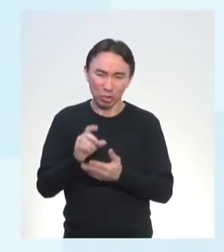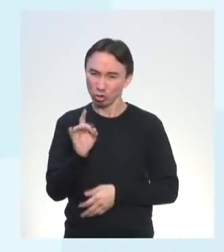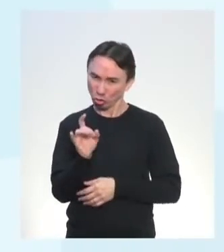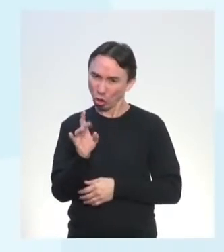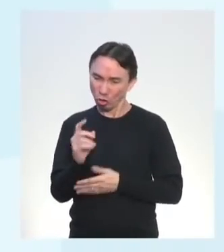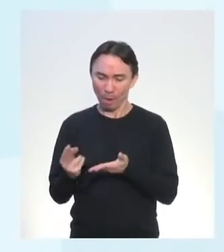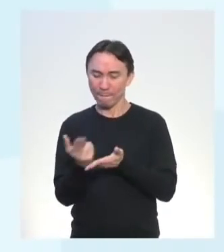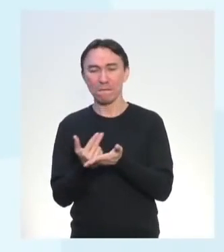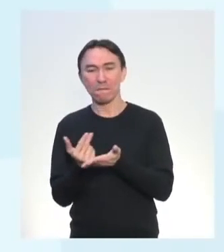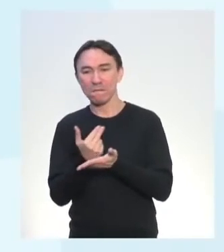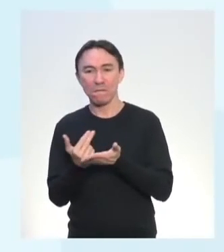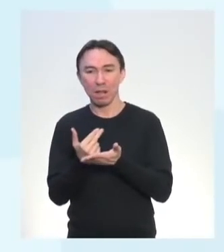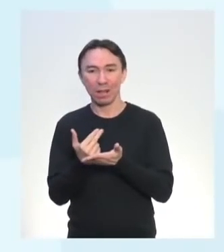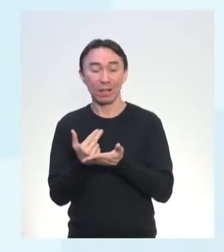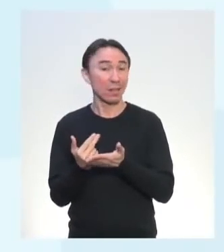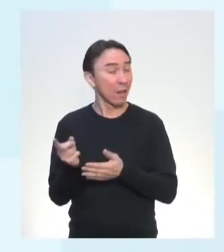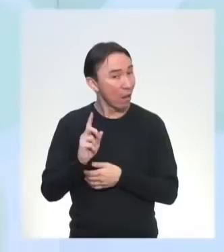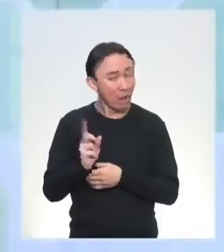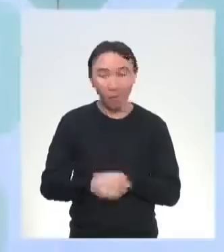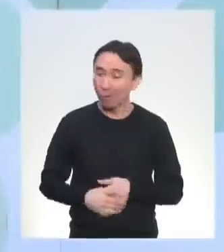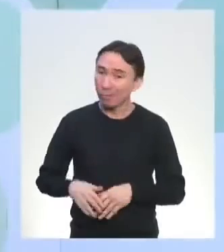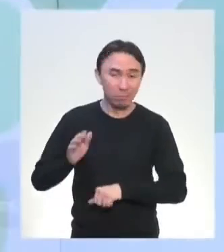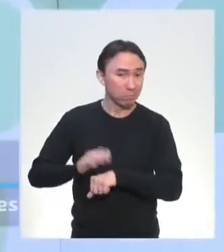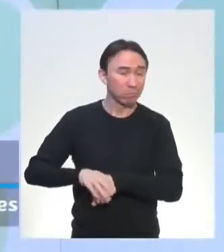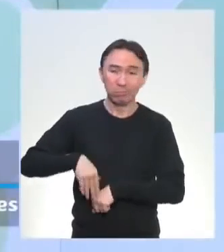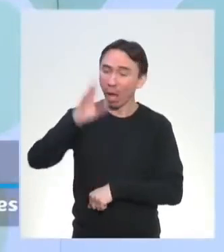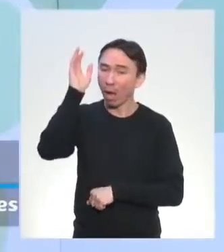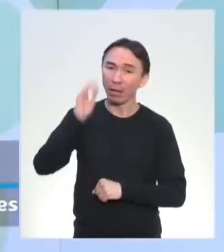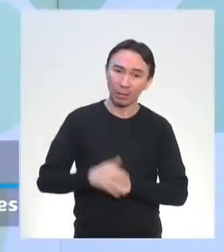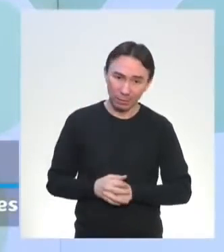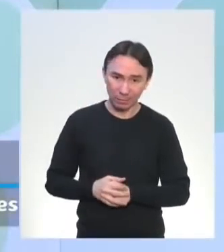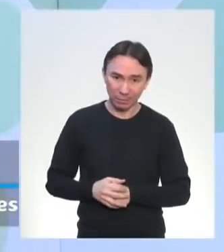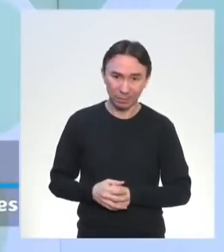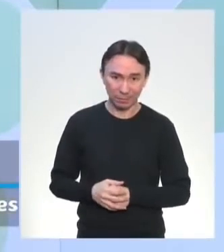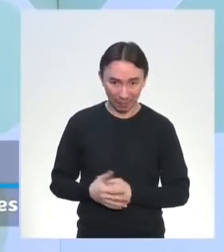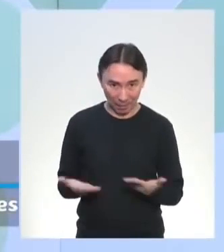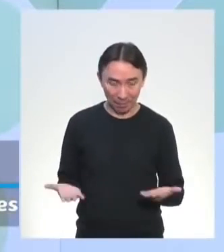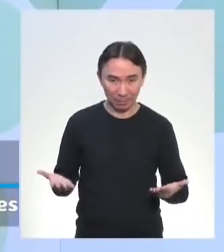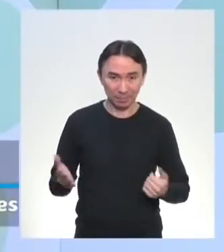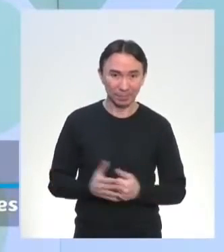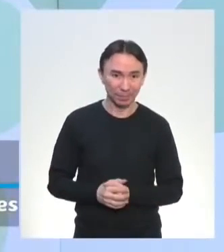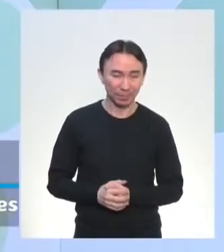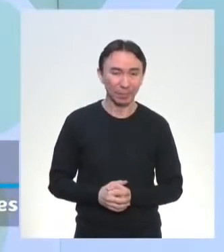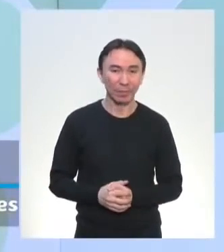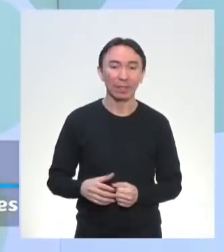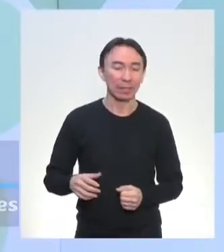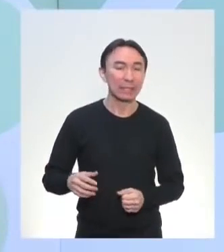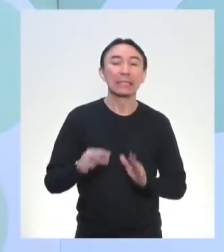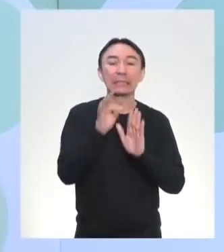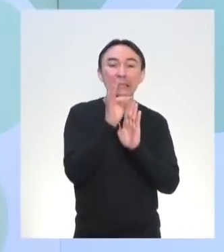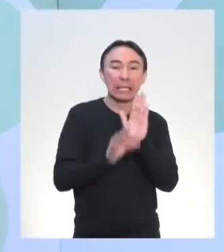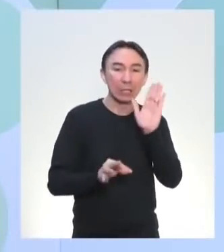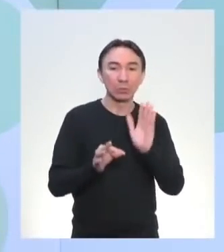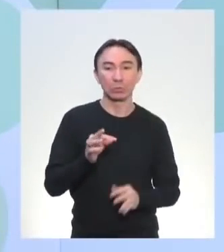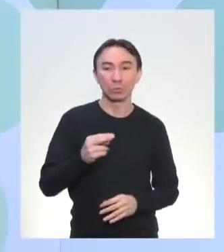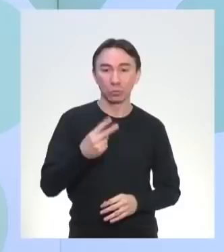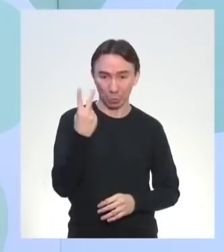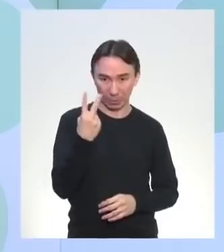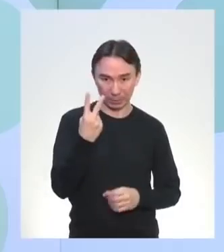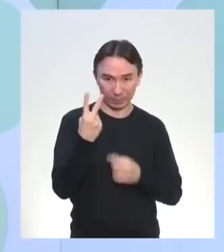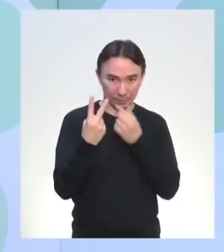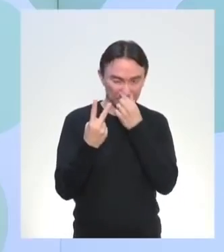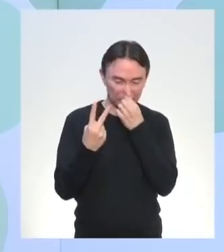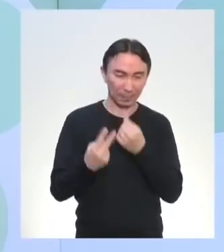texto exaltando aí tanto a personagem criada por Quino quanto o seu trabalho. Temos o texto 2, que é uma outra forma